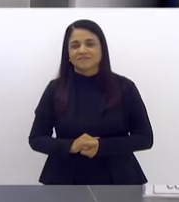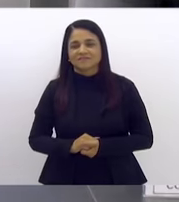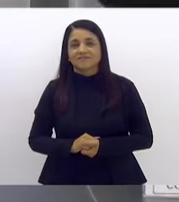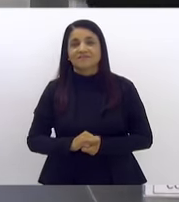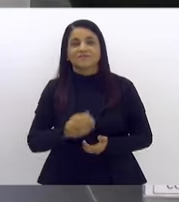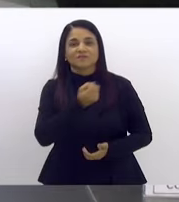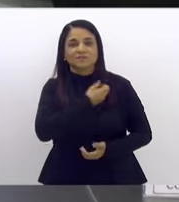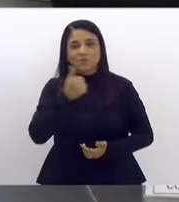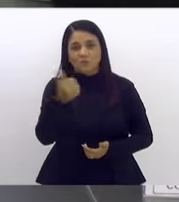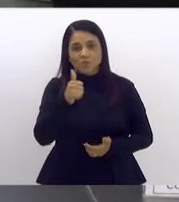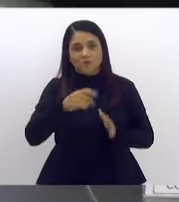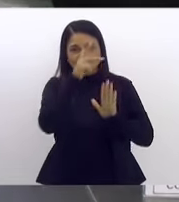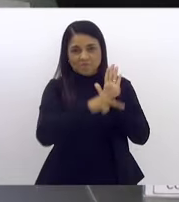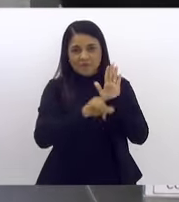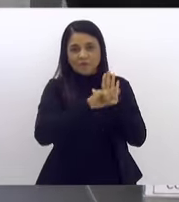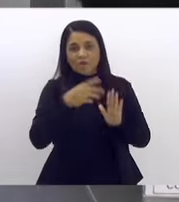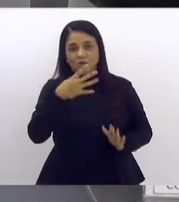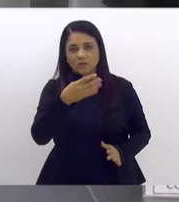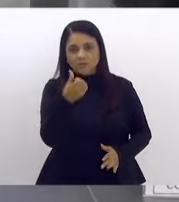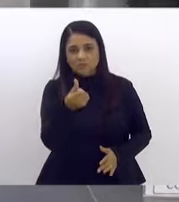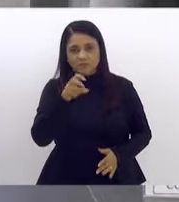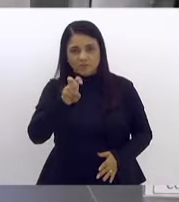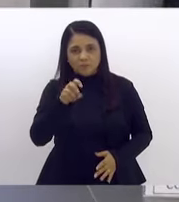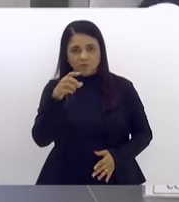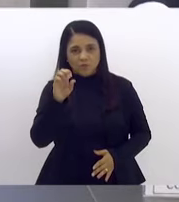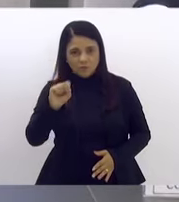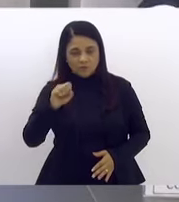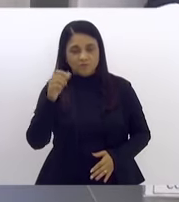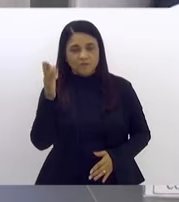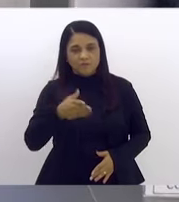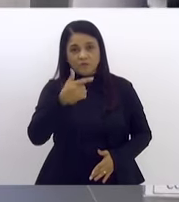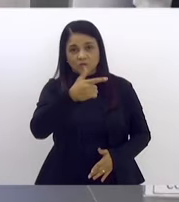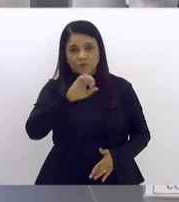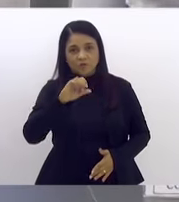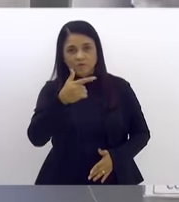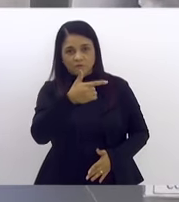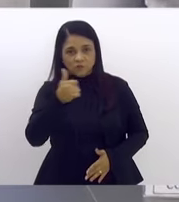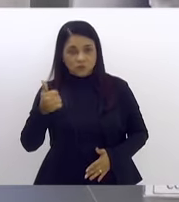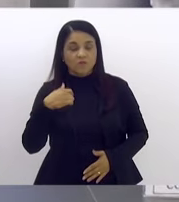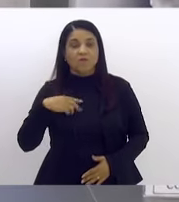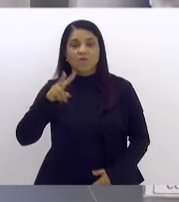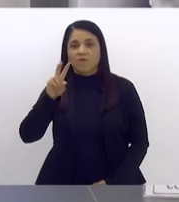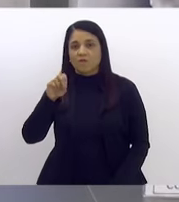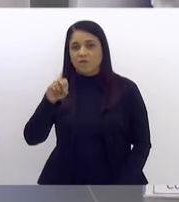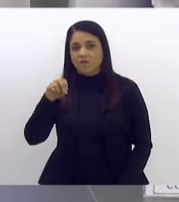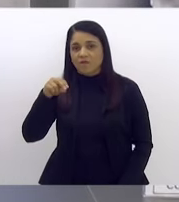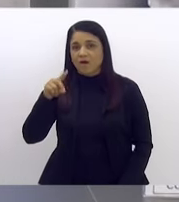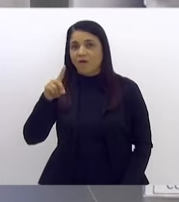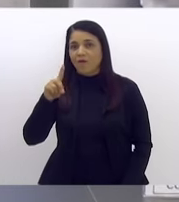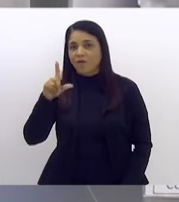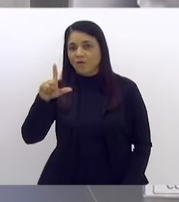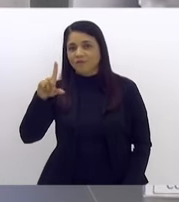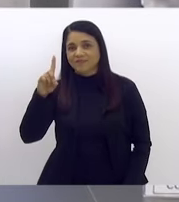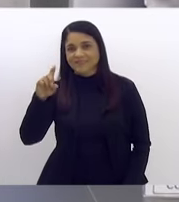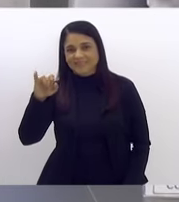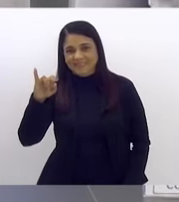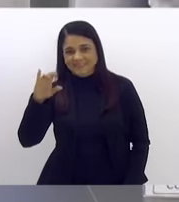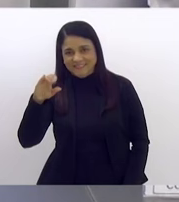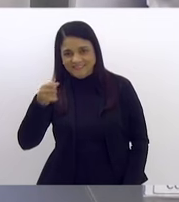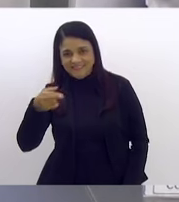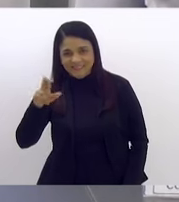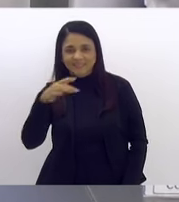11 da pauta o PL 4658 de 21 de autoria do deputado Valdeci da saúde que dispõe sobre a criação do programa de diagnóstico e